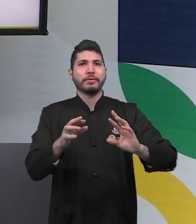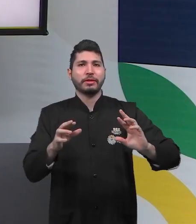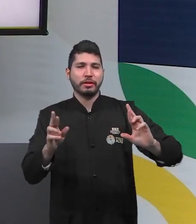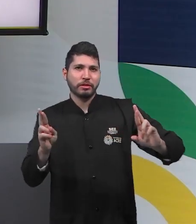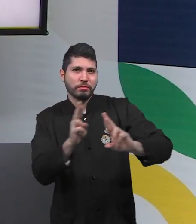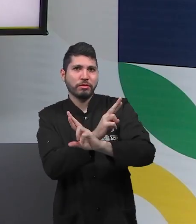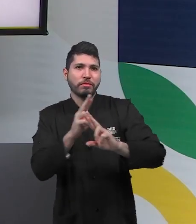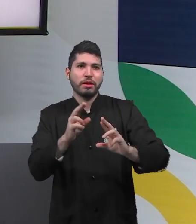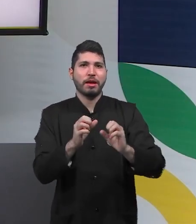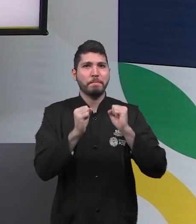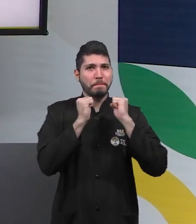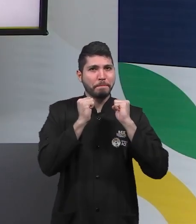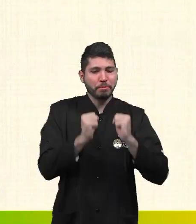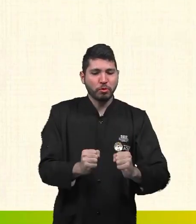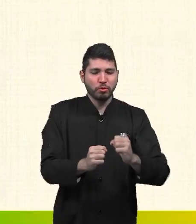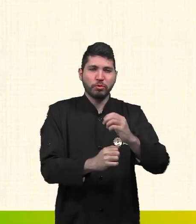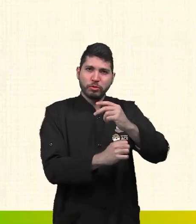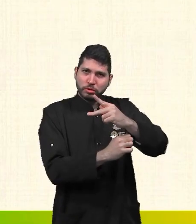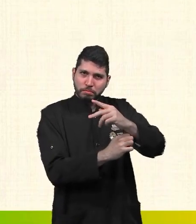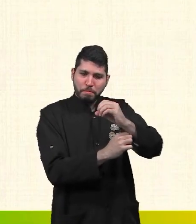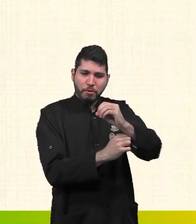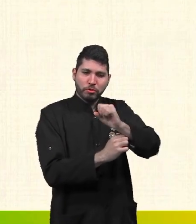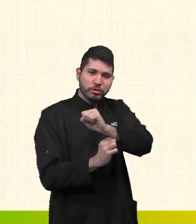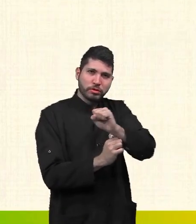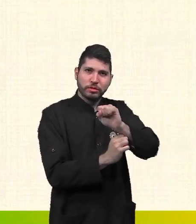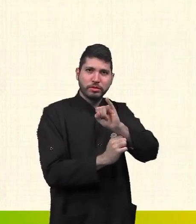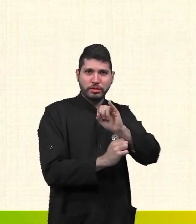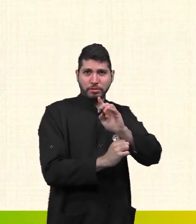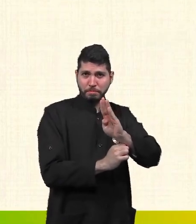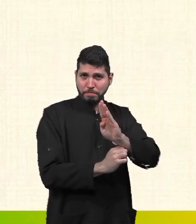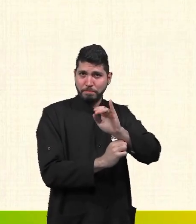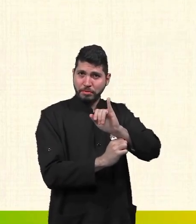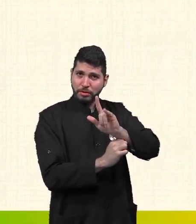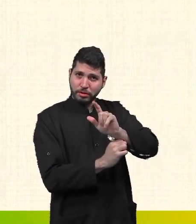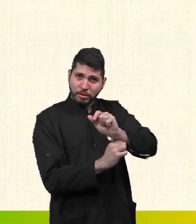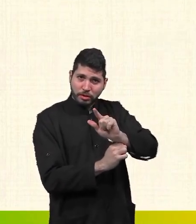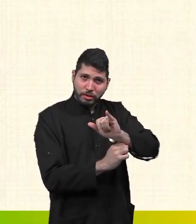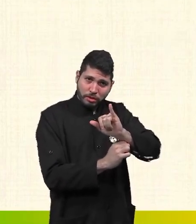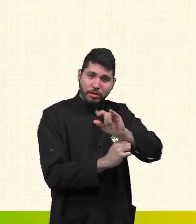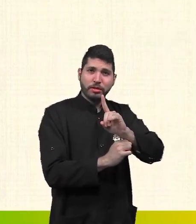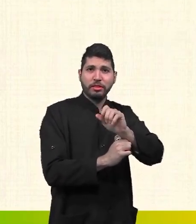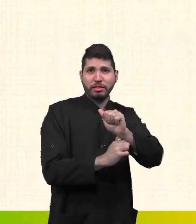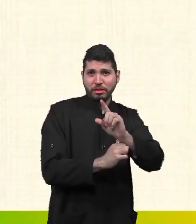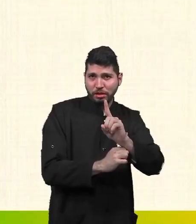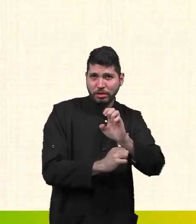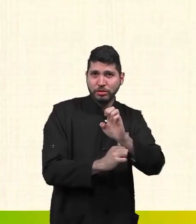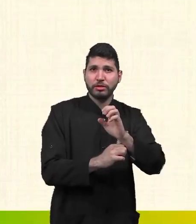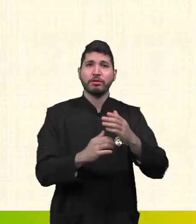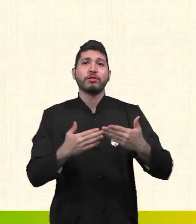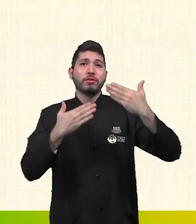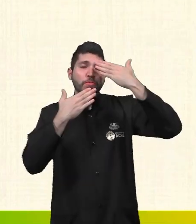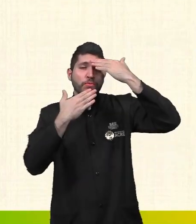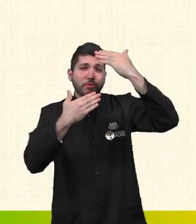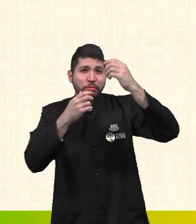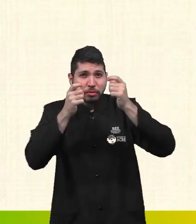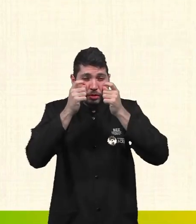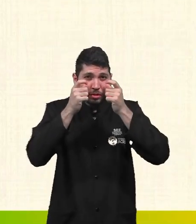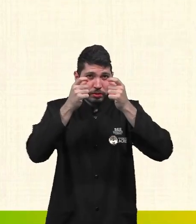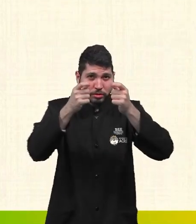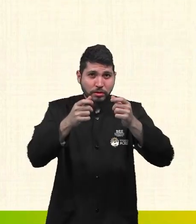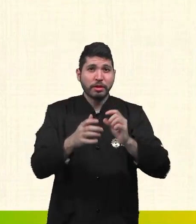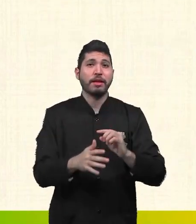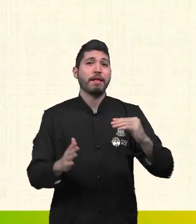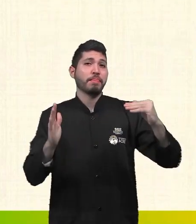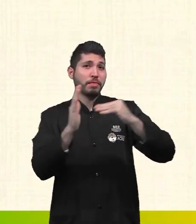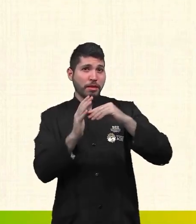agora. Thanks for your attention. Muito obrigada pela sua atenção e see you